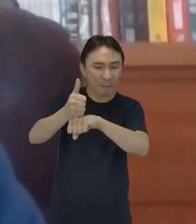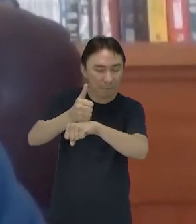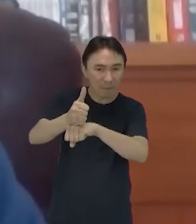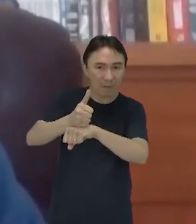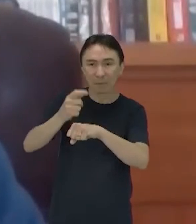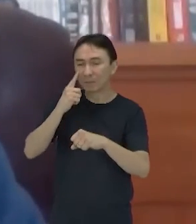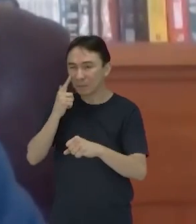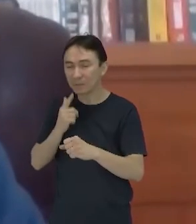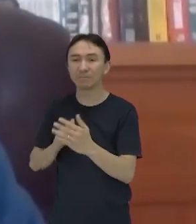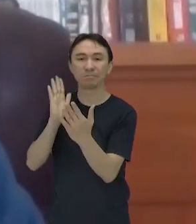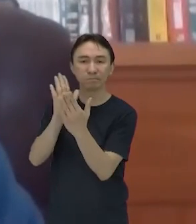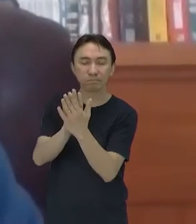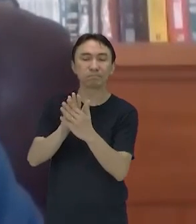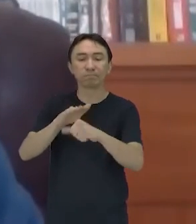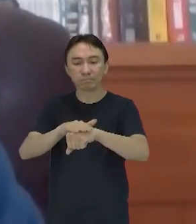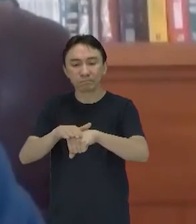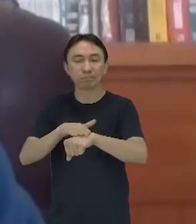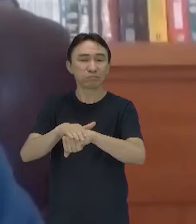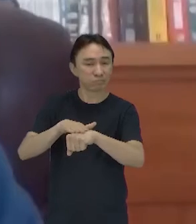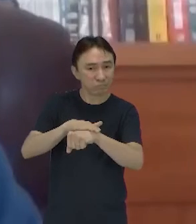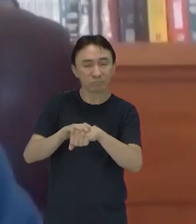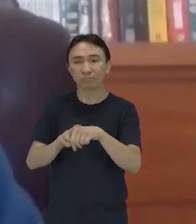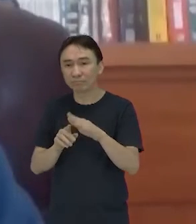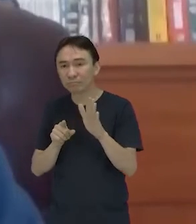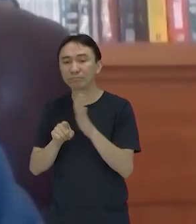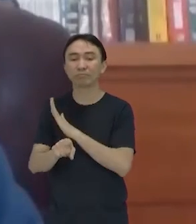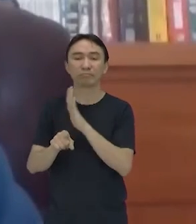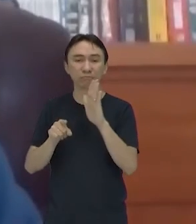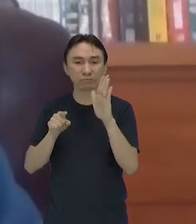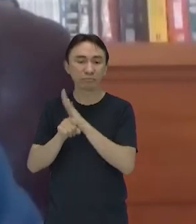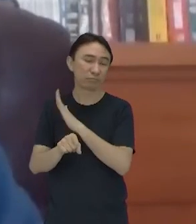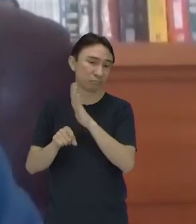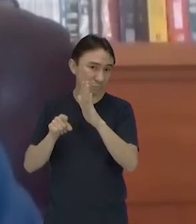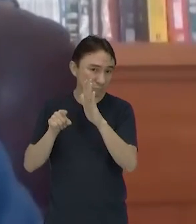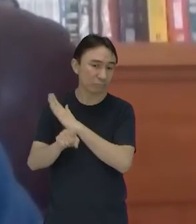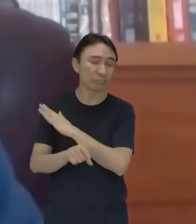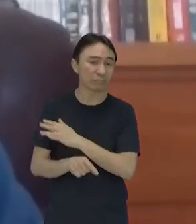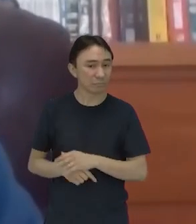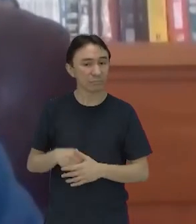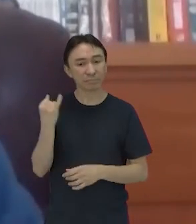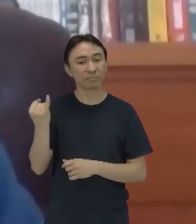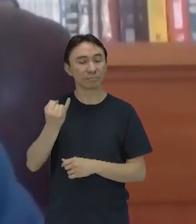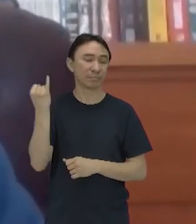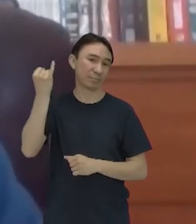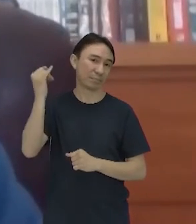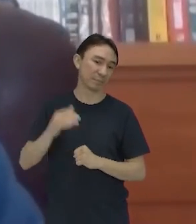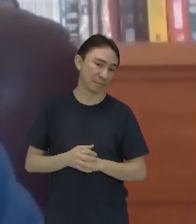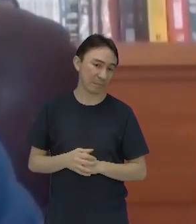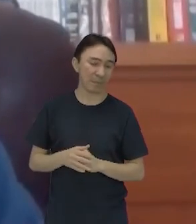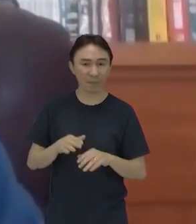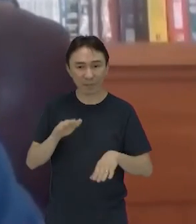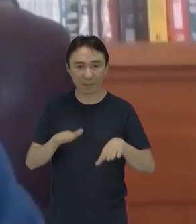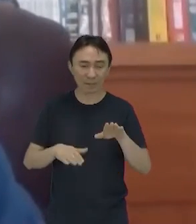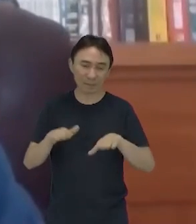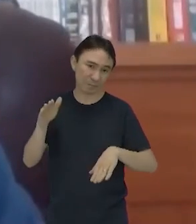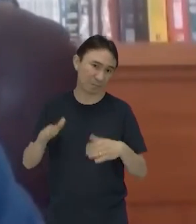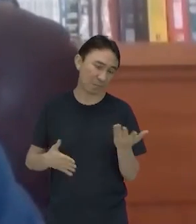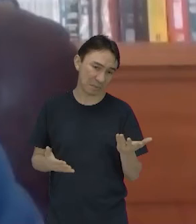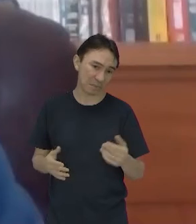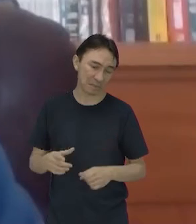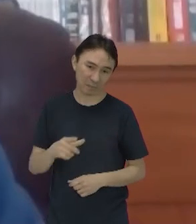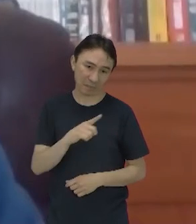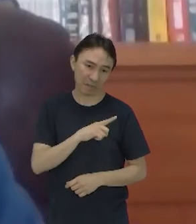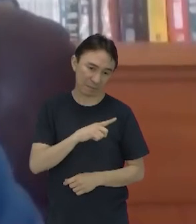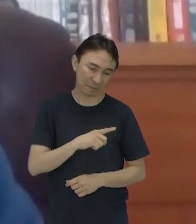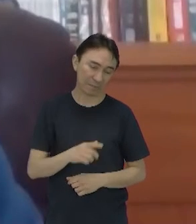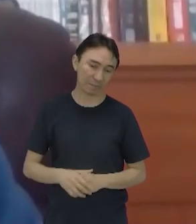from medicine, I would talk to a doctor. If it was something from law, I would talk to a lawyer, to a judge, or